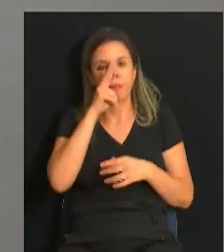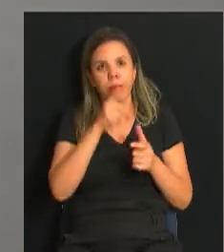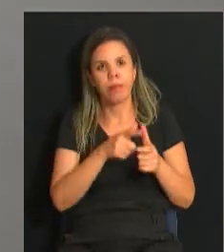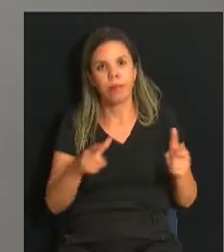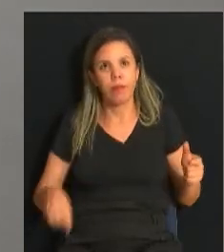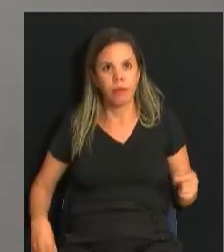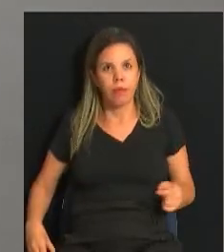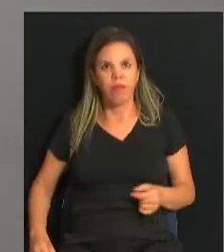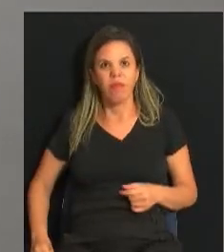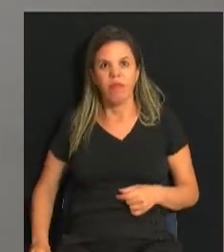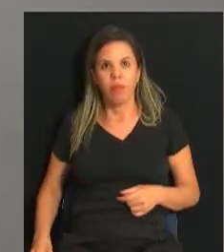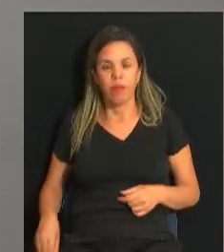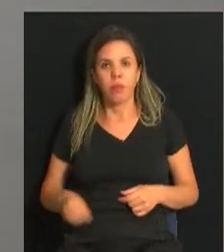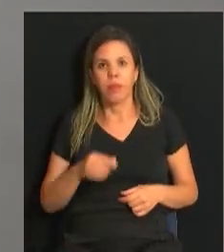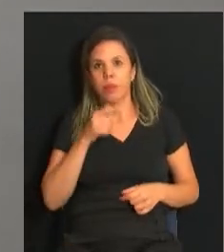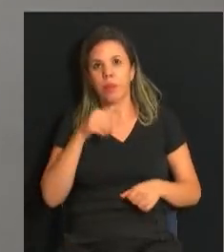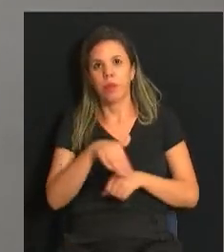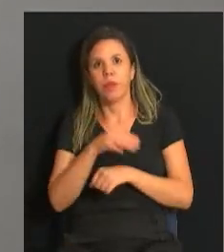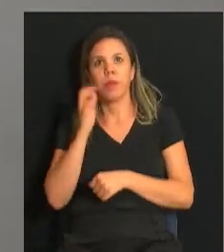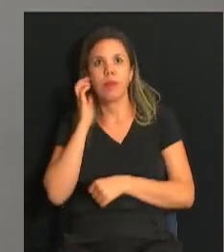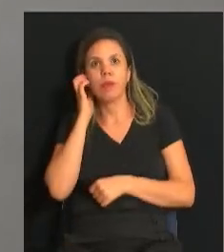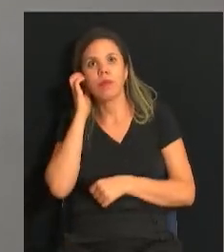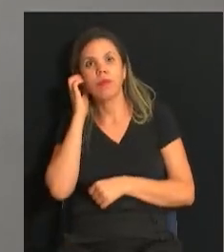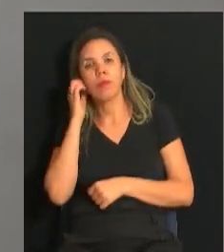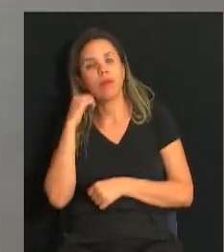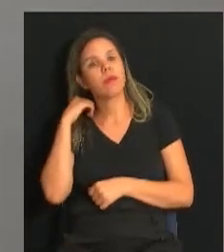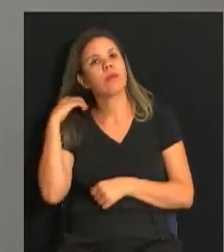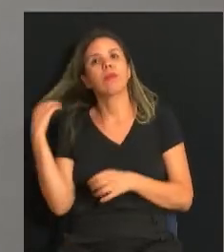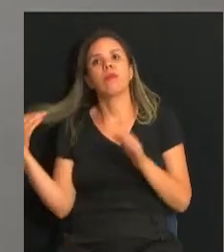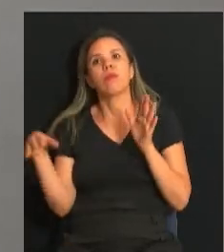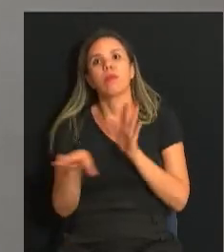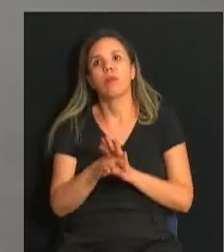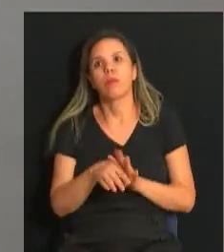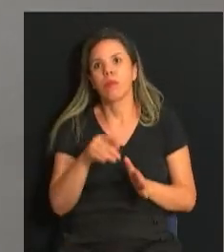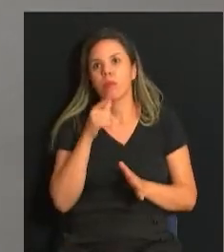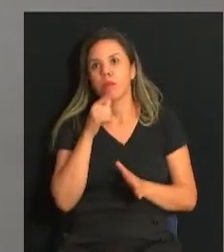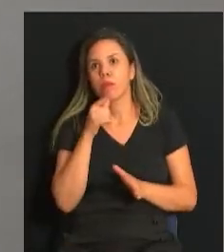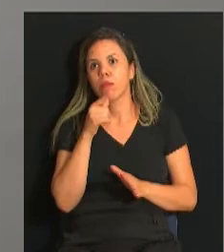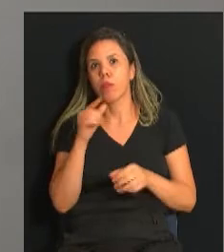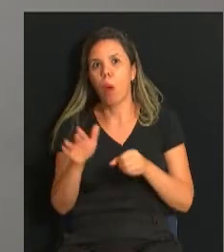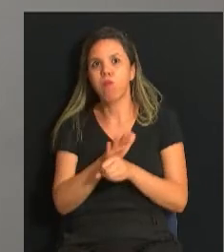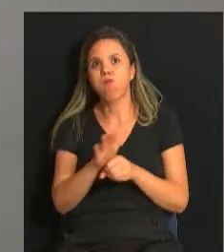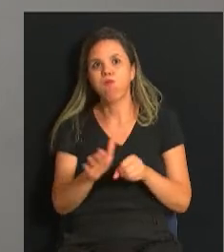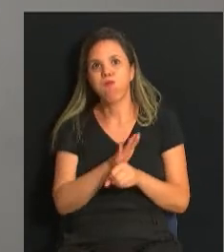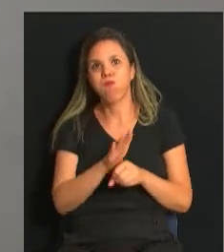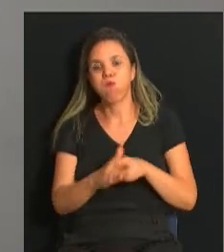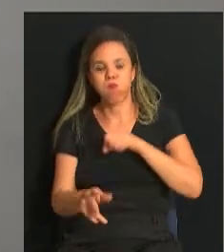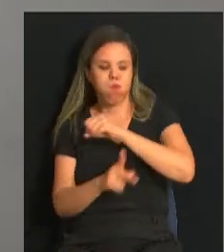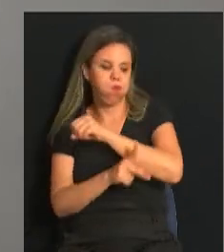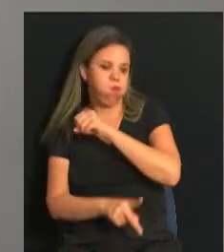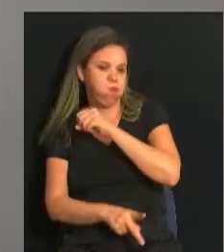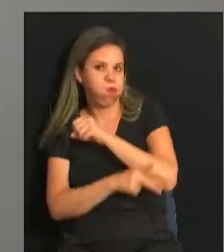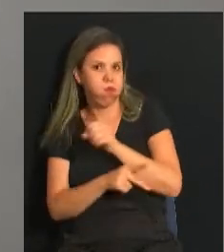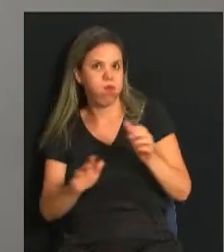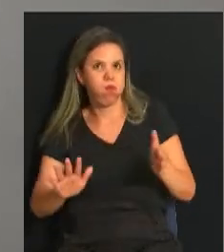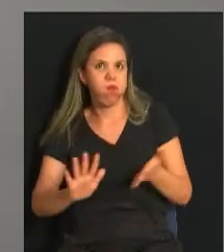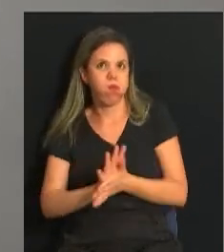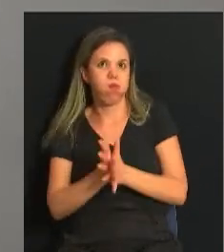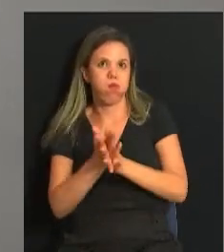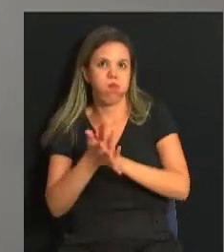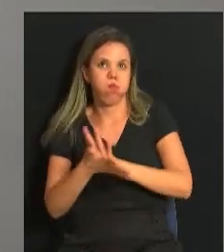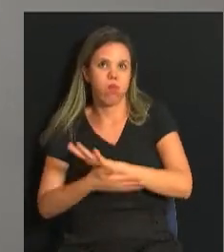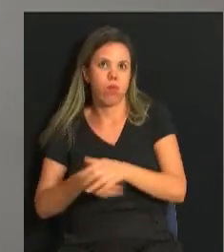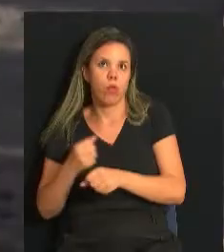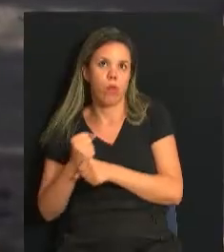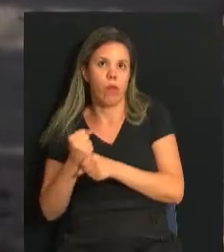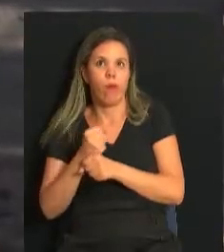do pavimento das ruas né quando chega a água encobre a ponte e foi destruído ao longo dos